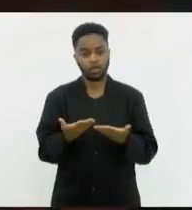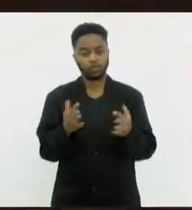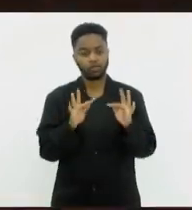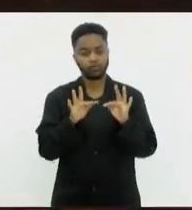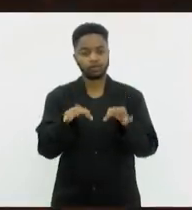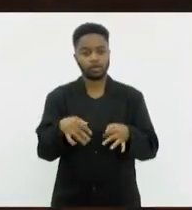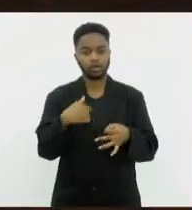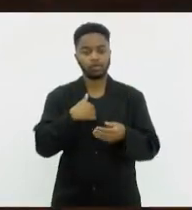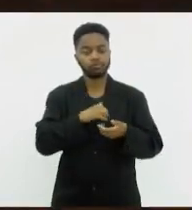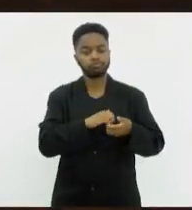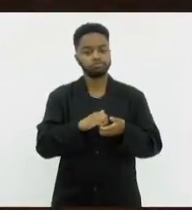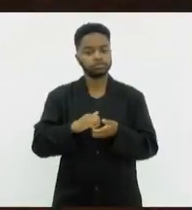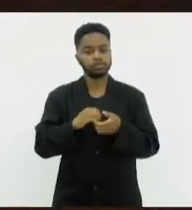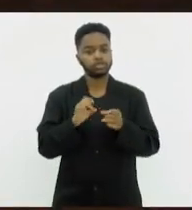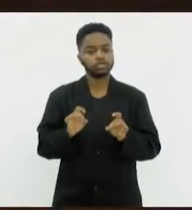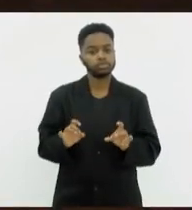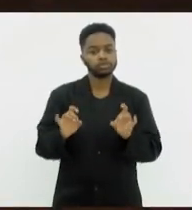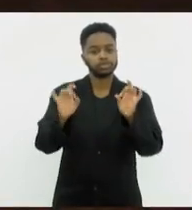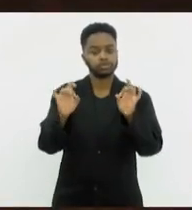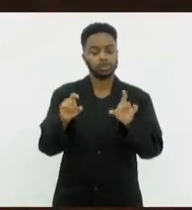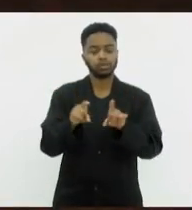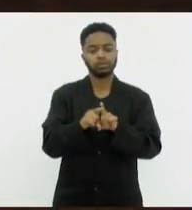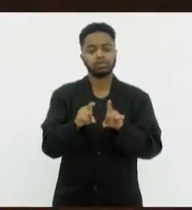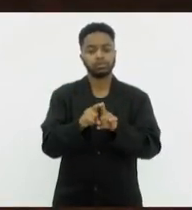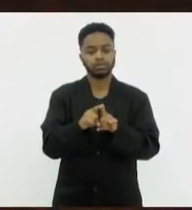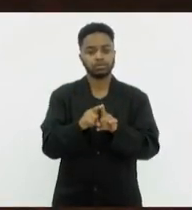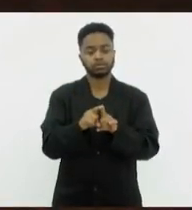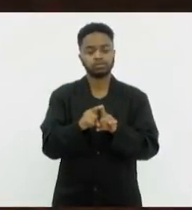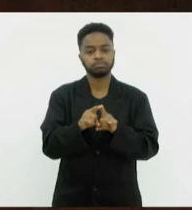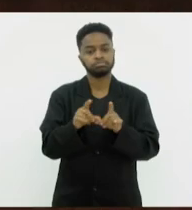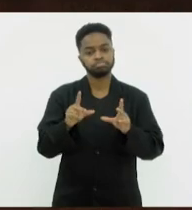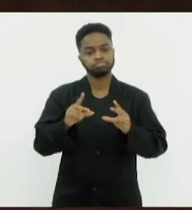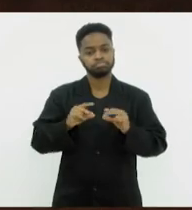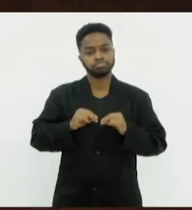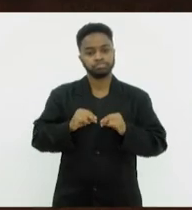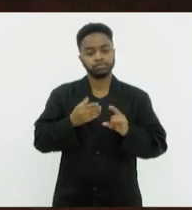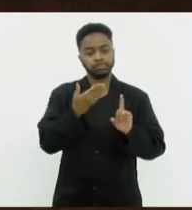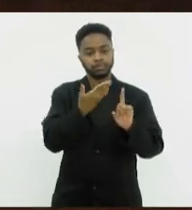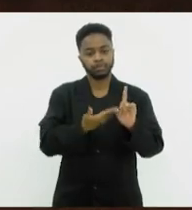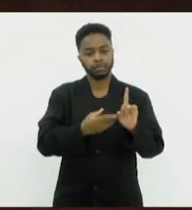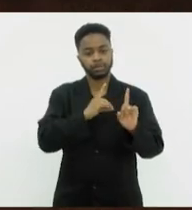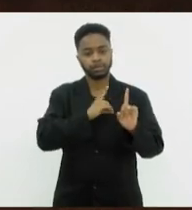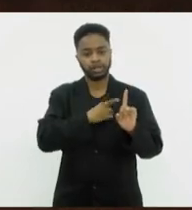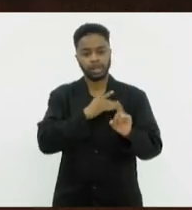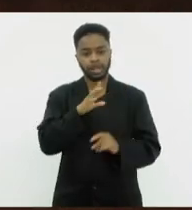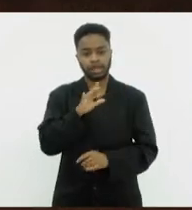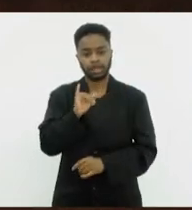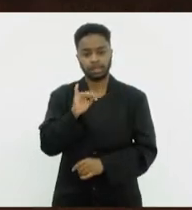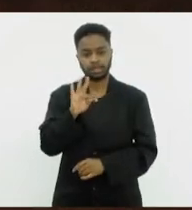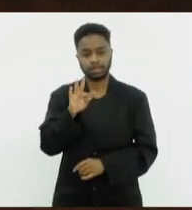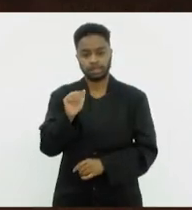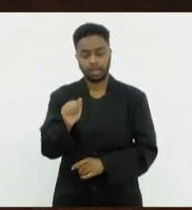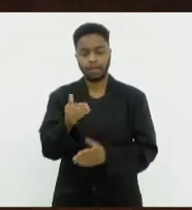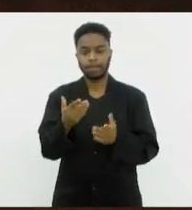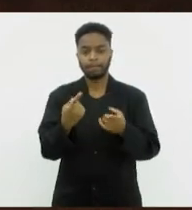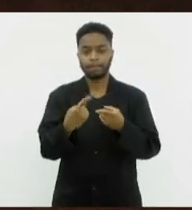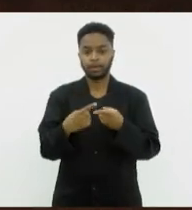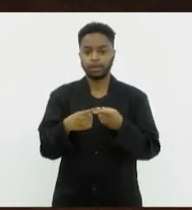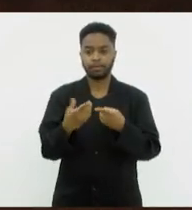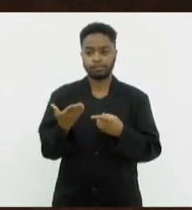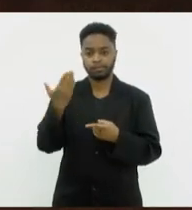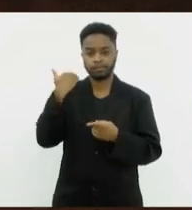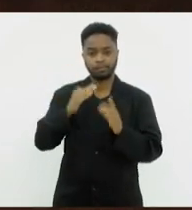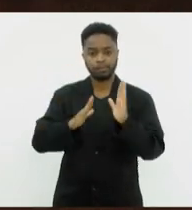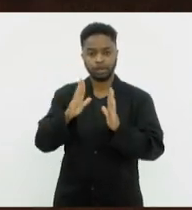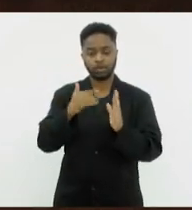uma saudação muito especial e muito merecida à delegada Rita, que na minha administração como